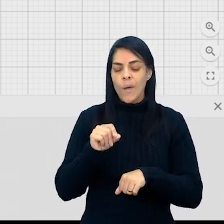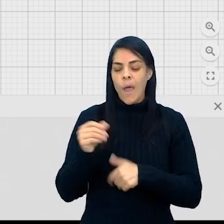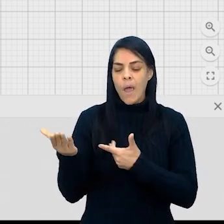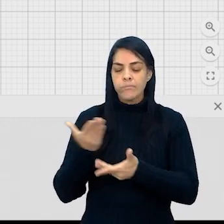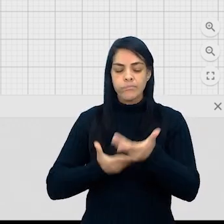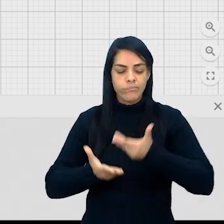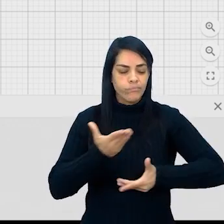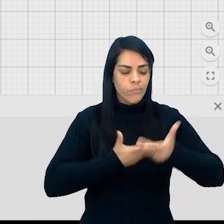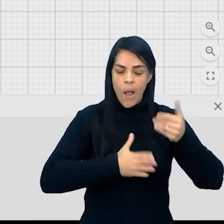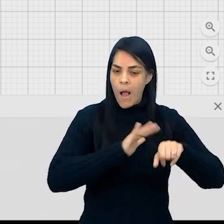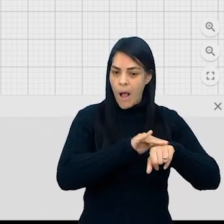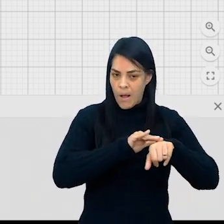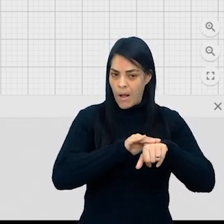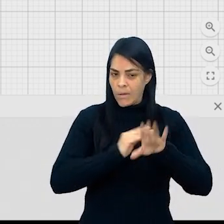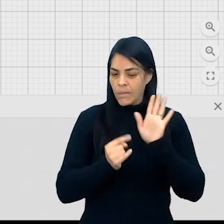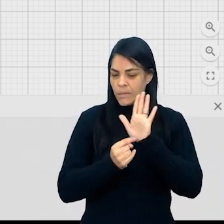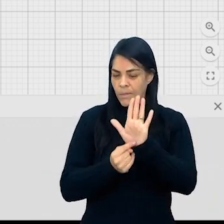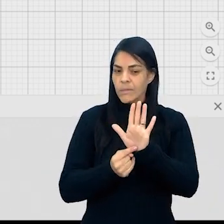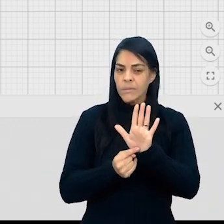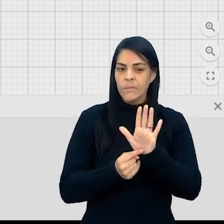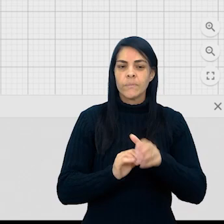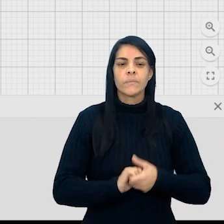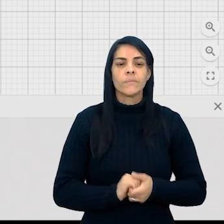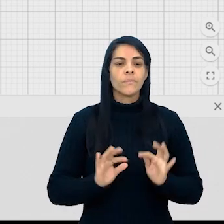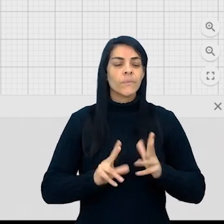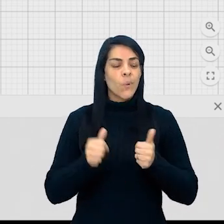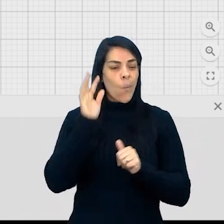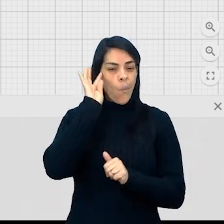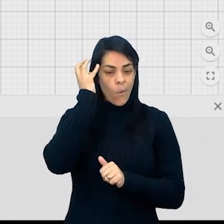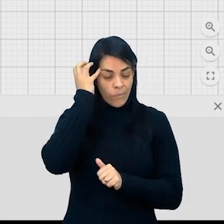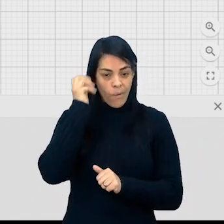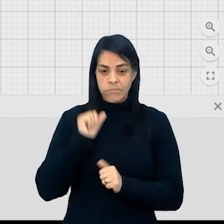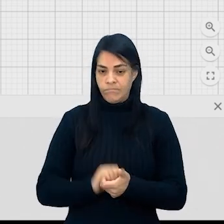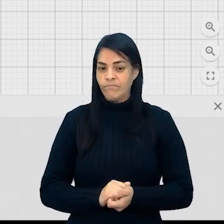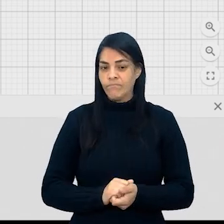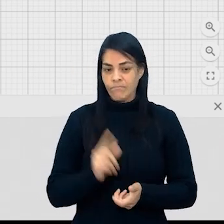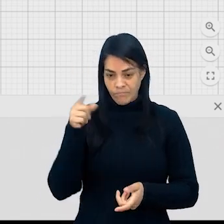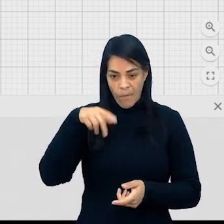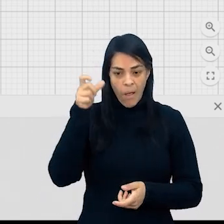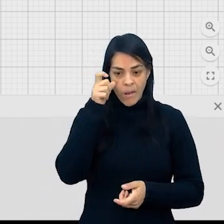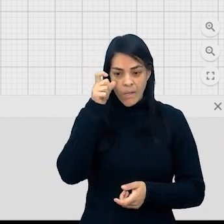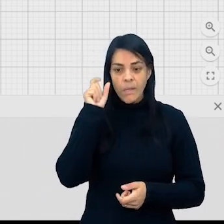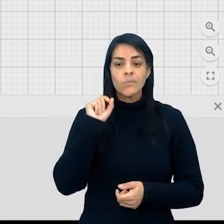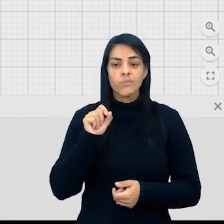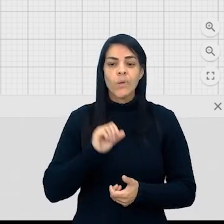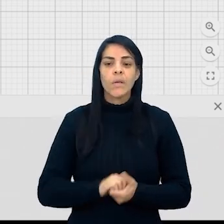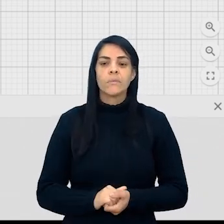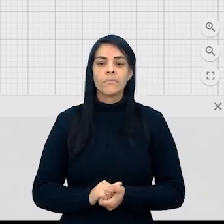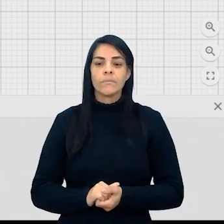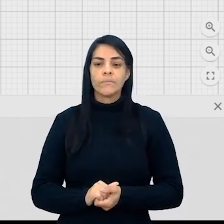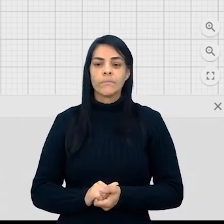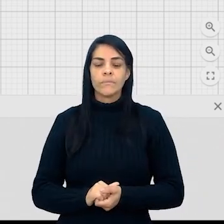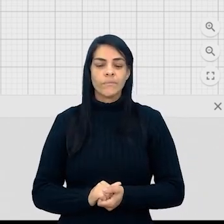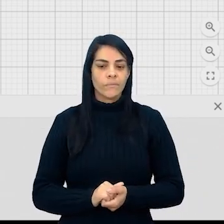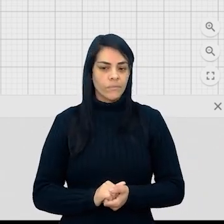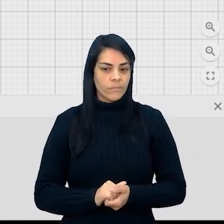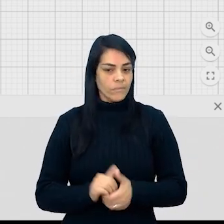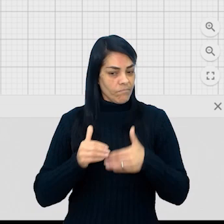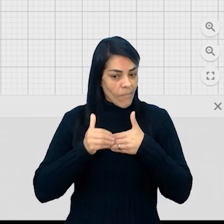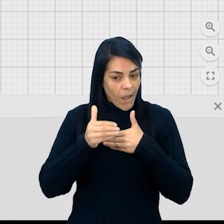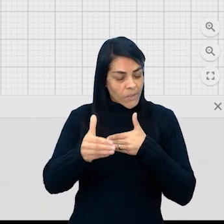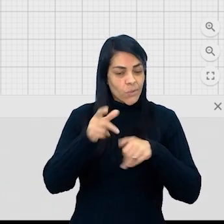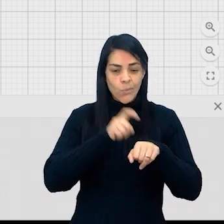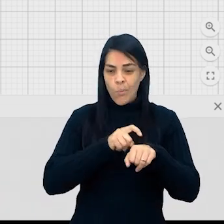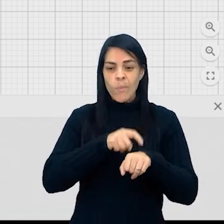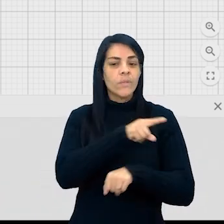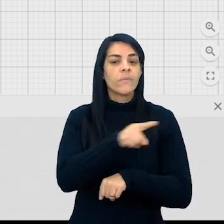si e vão apresentar as soluções. É interessante que, a partir do momento